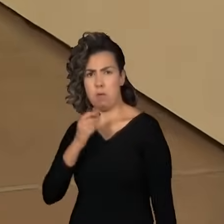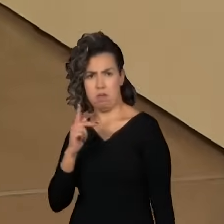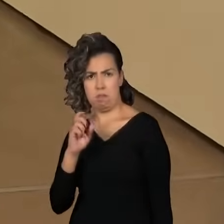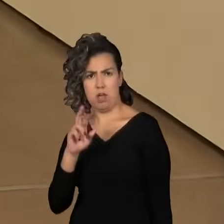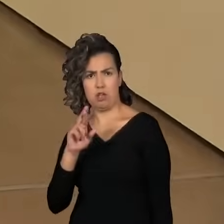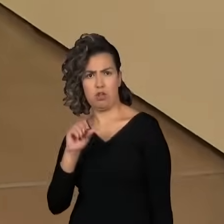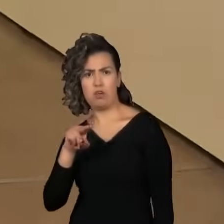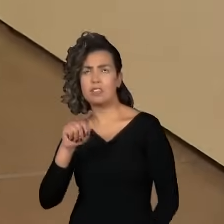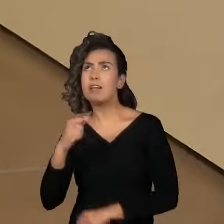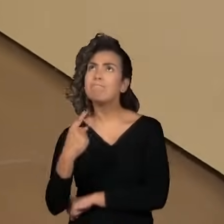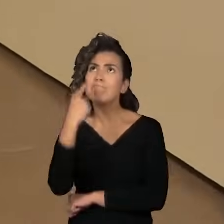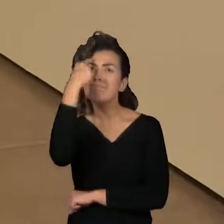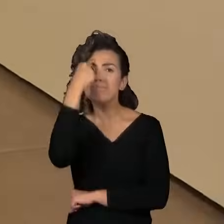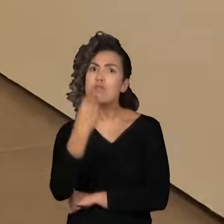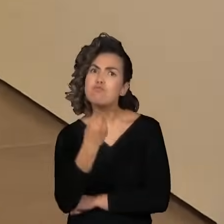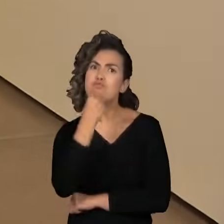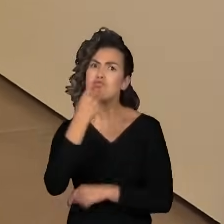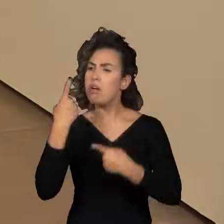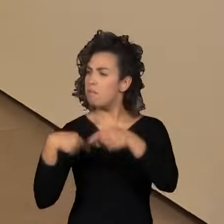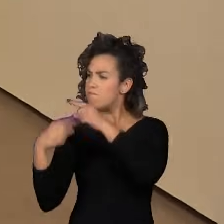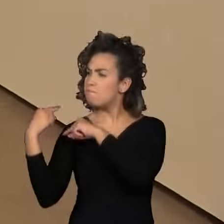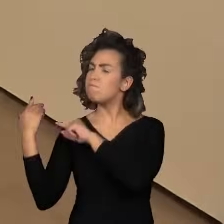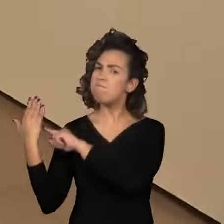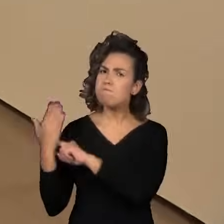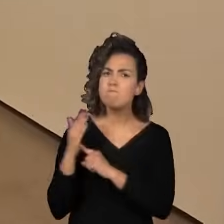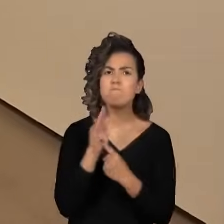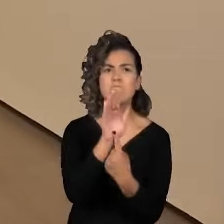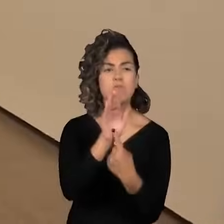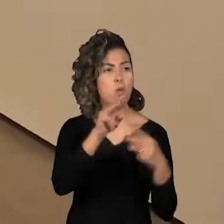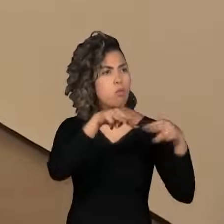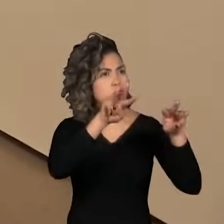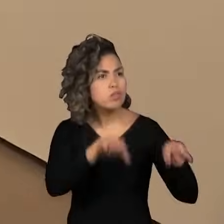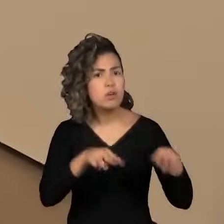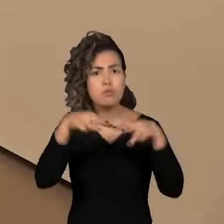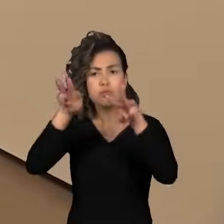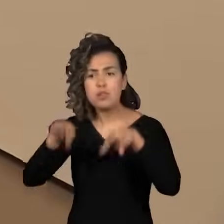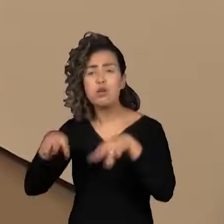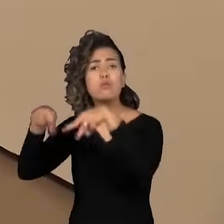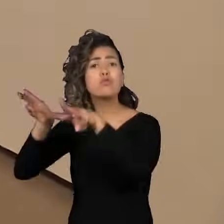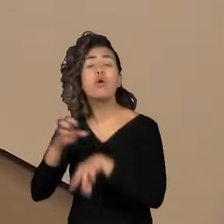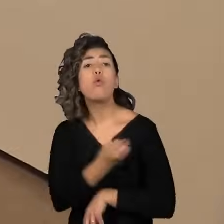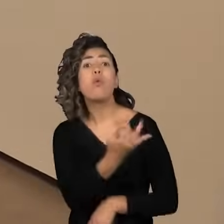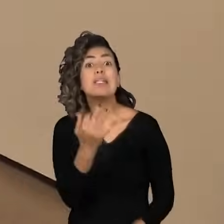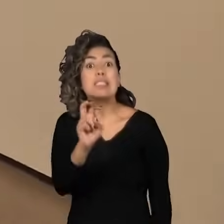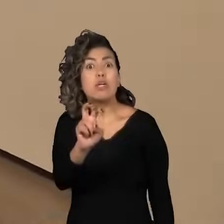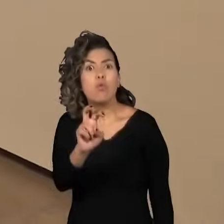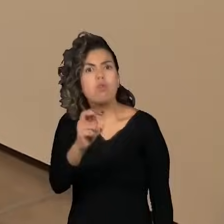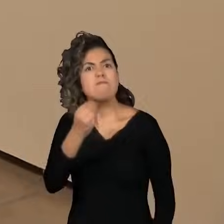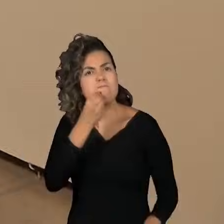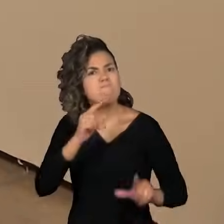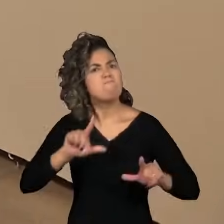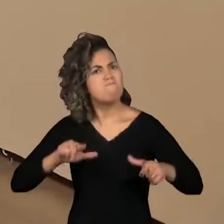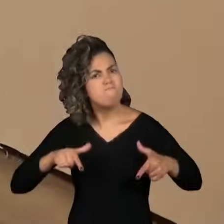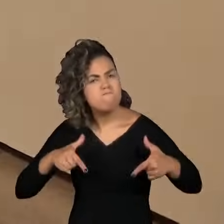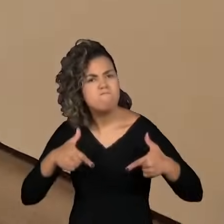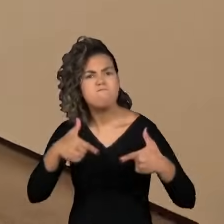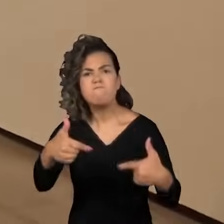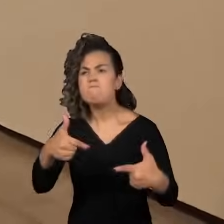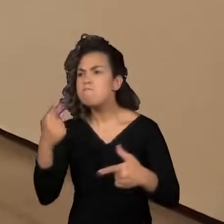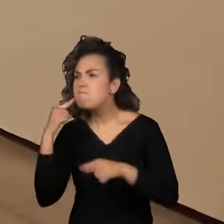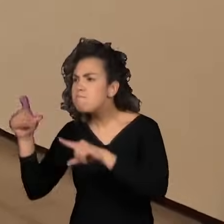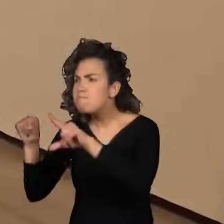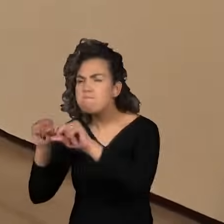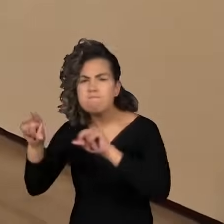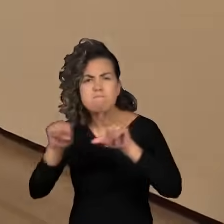Origens. 5 museus brasileiros trabalhariam em conjunto, ainda assim mantendo a sua independência. Alguns nem tinham